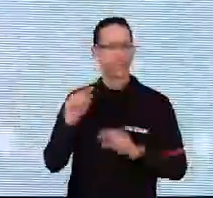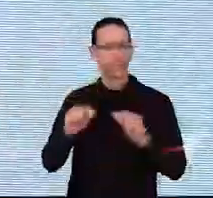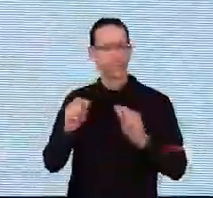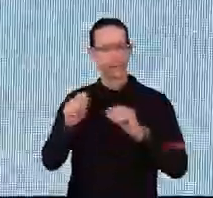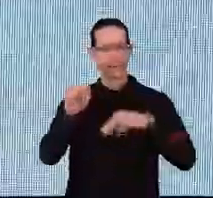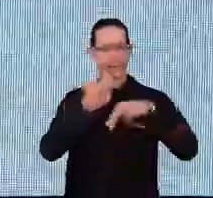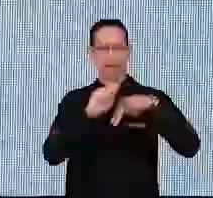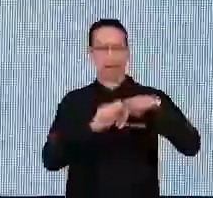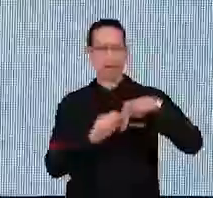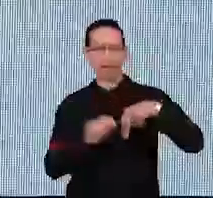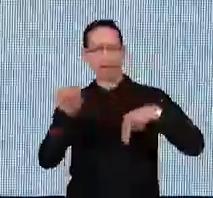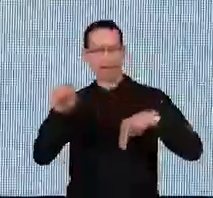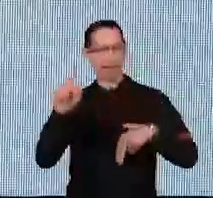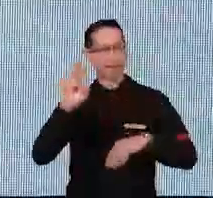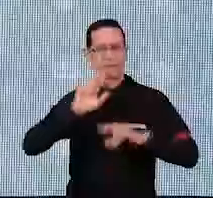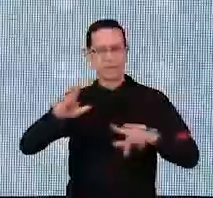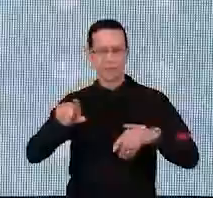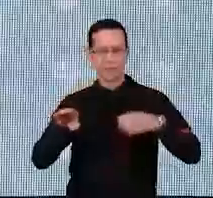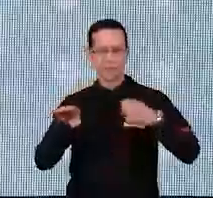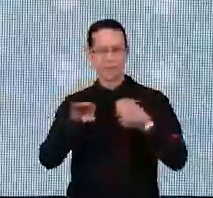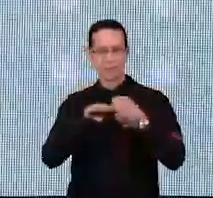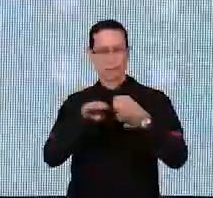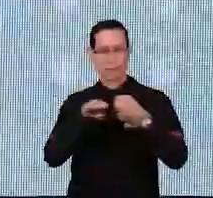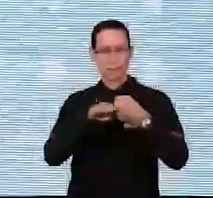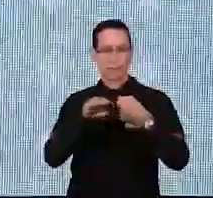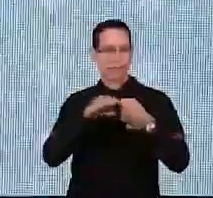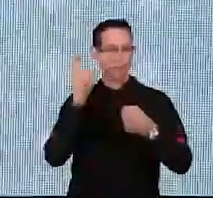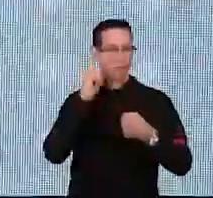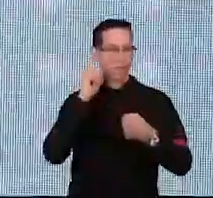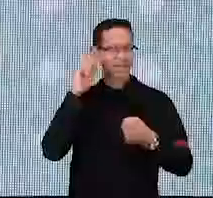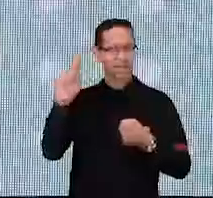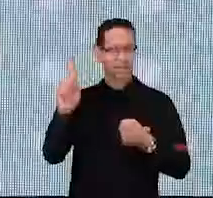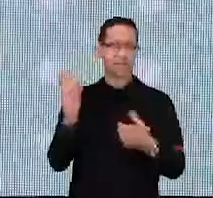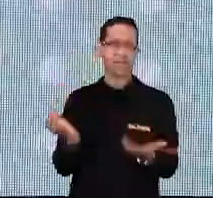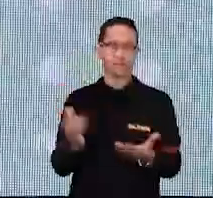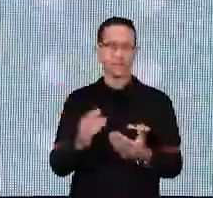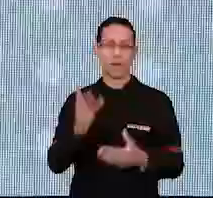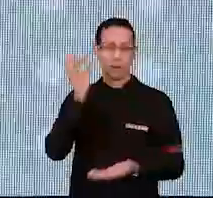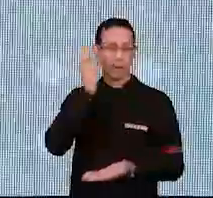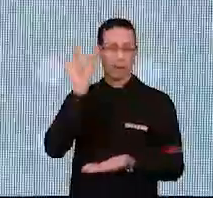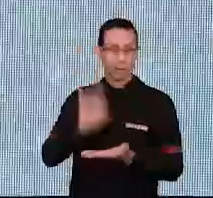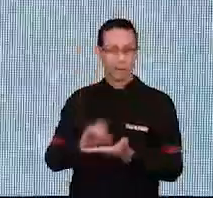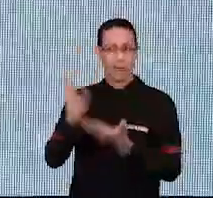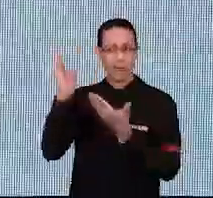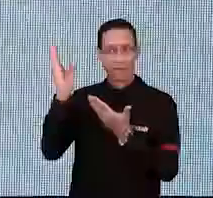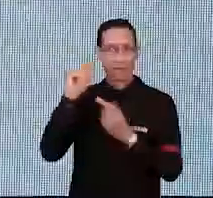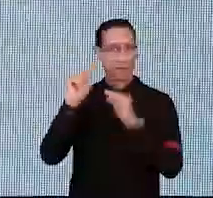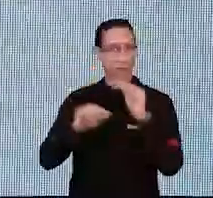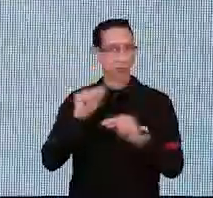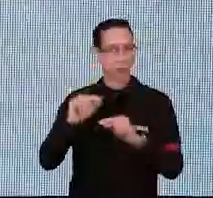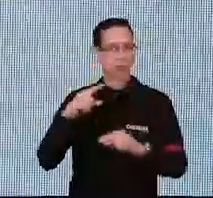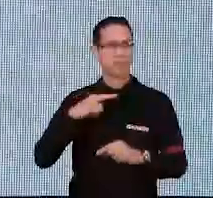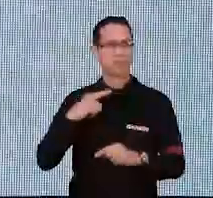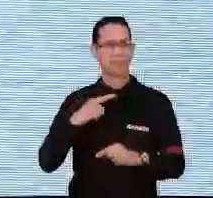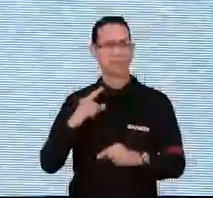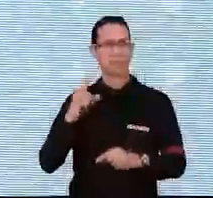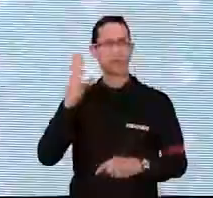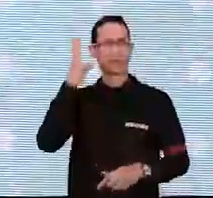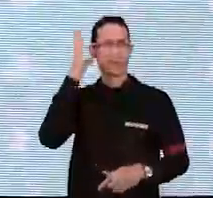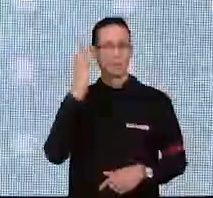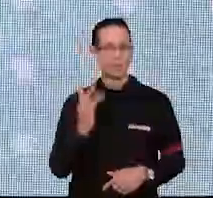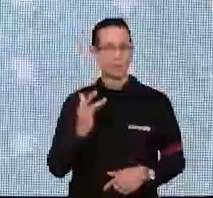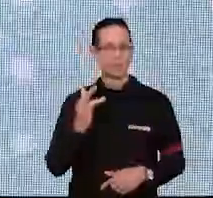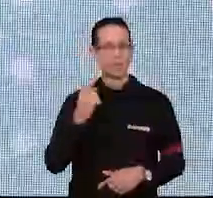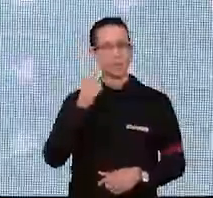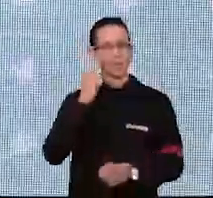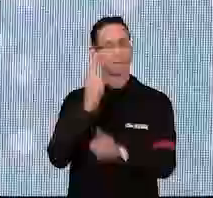anatomia diferenciada da orelha média. Mas, na minha realidade, eu tenho, assim, os WhatsApps, né, do dia seguinte,